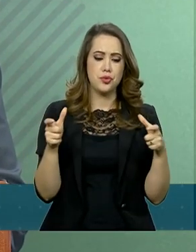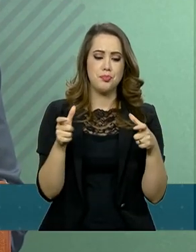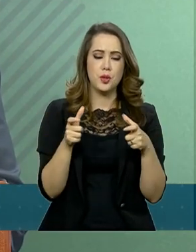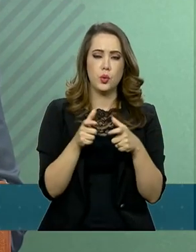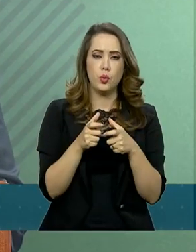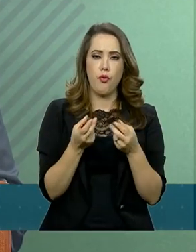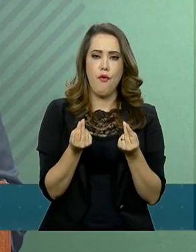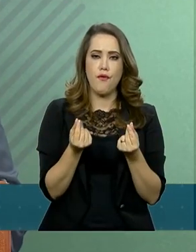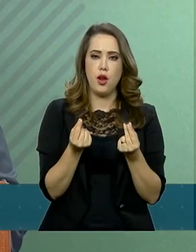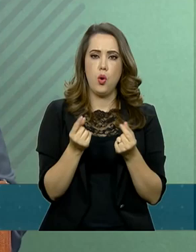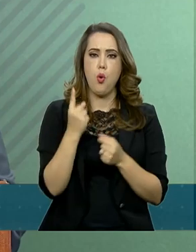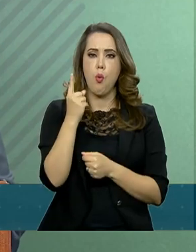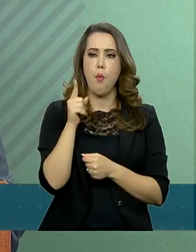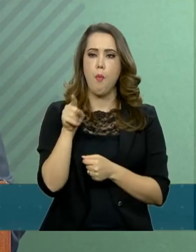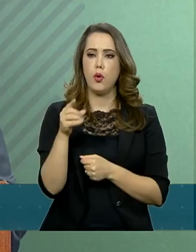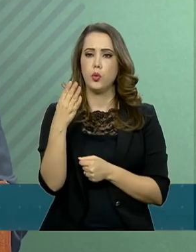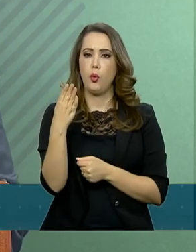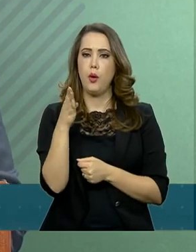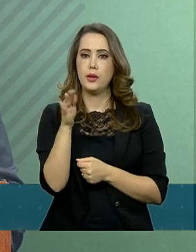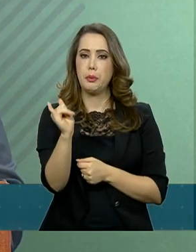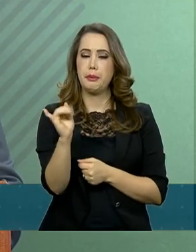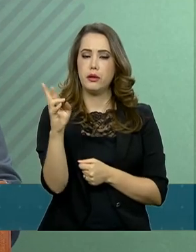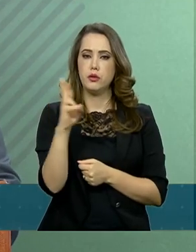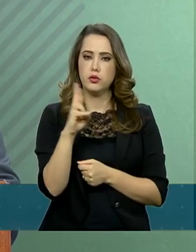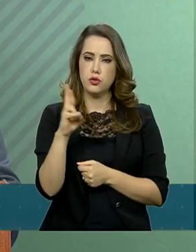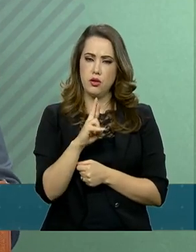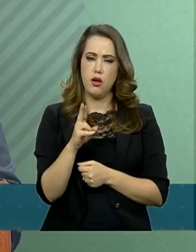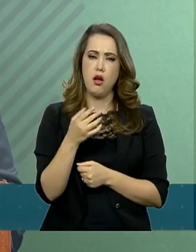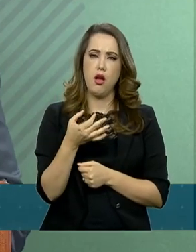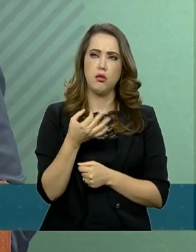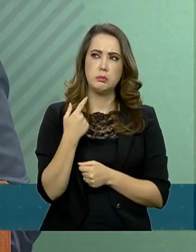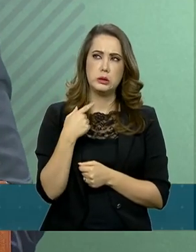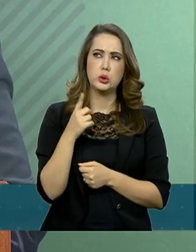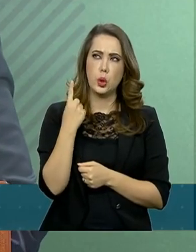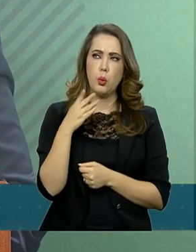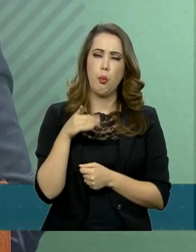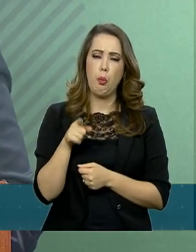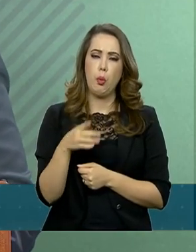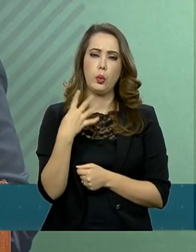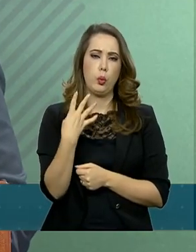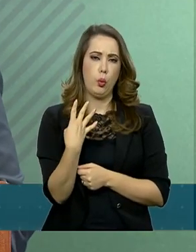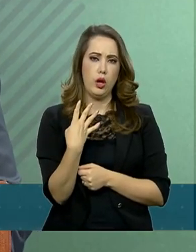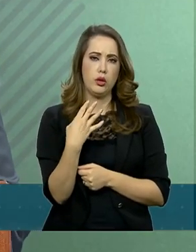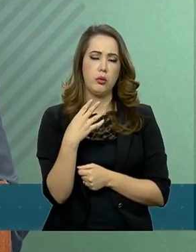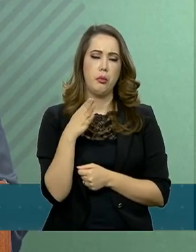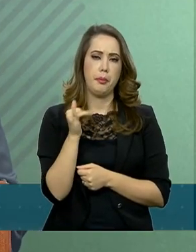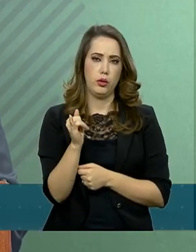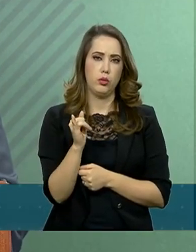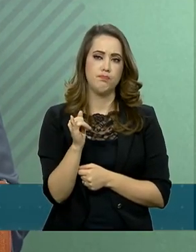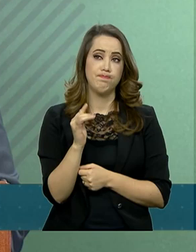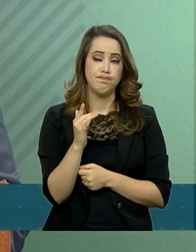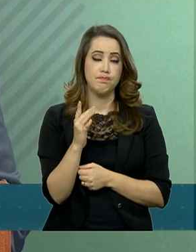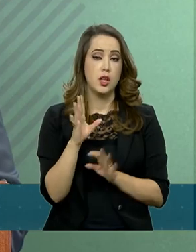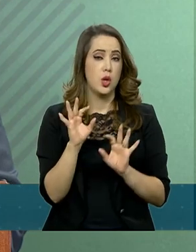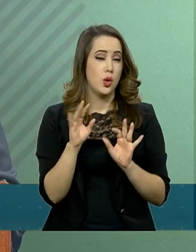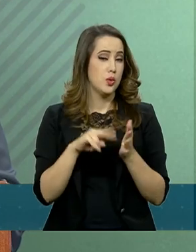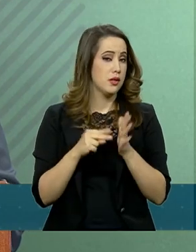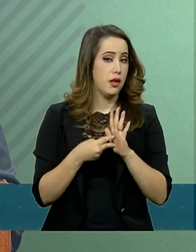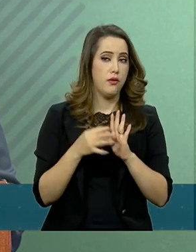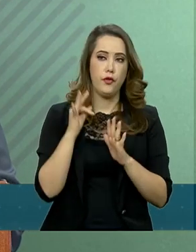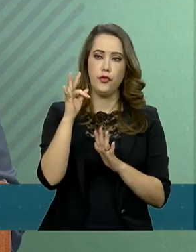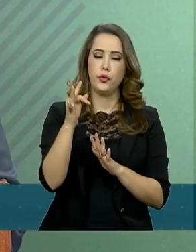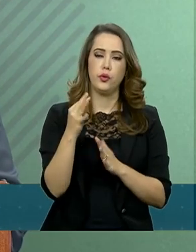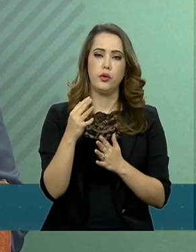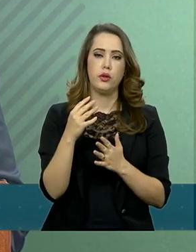de 1.4 milhões acho que é esse o valor eu não estou equivocado é não significa por certo que no